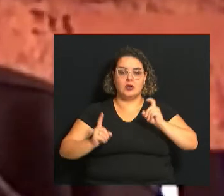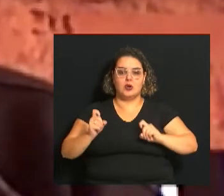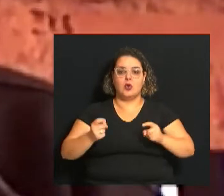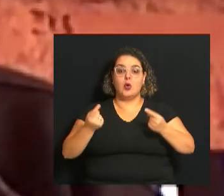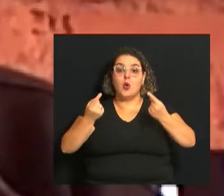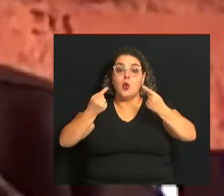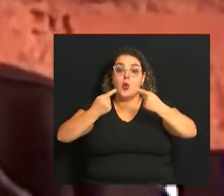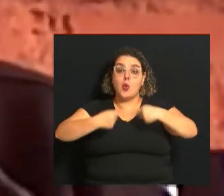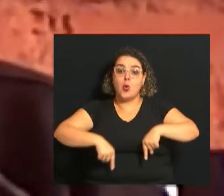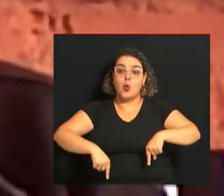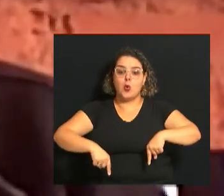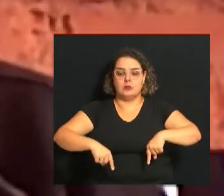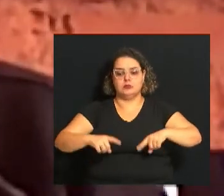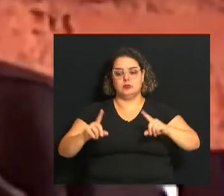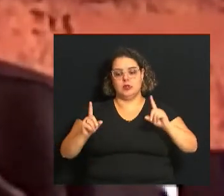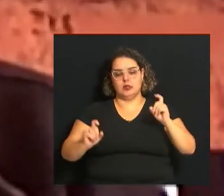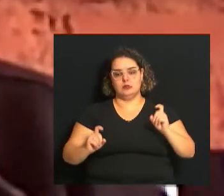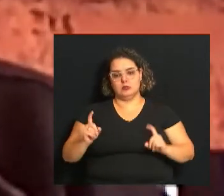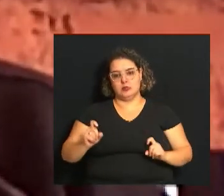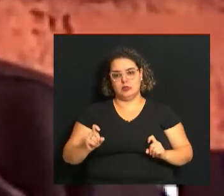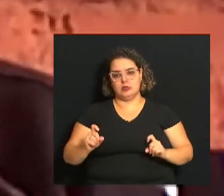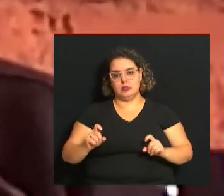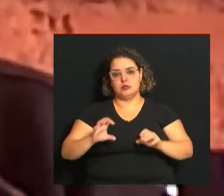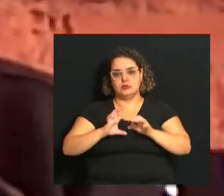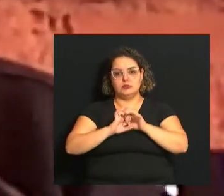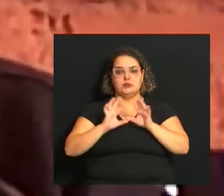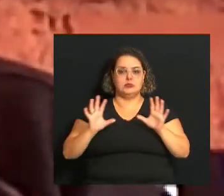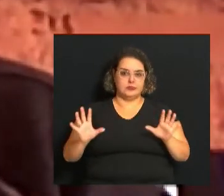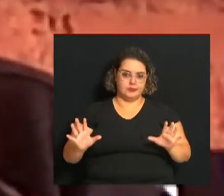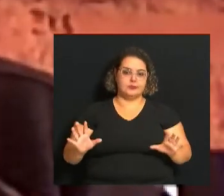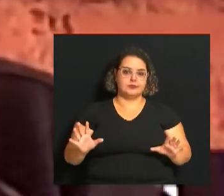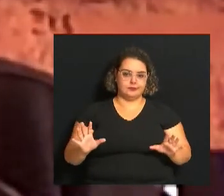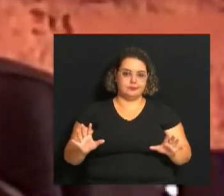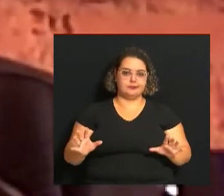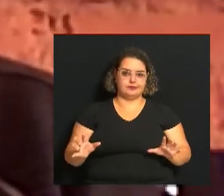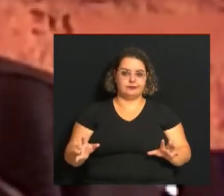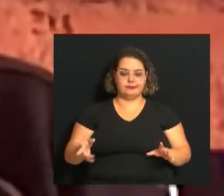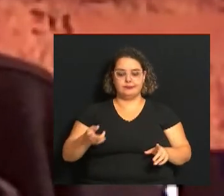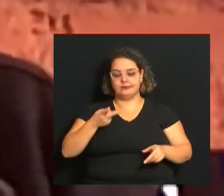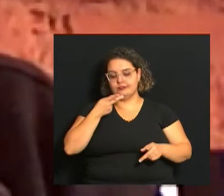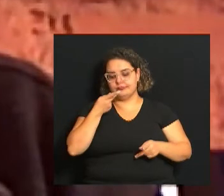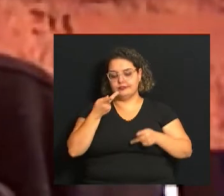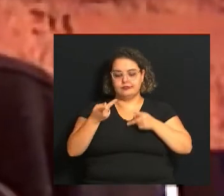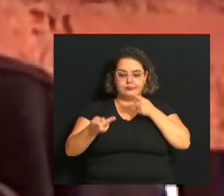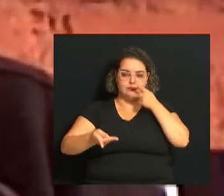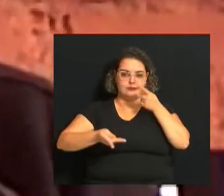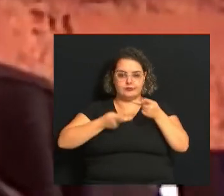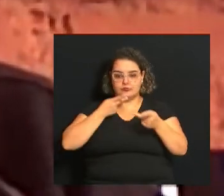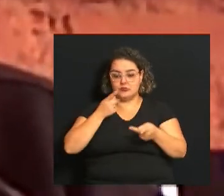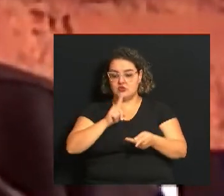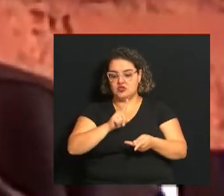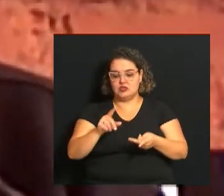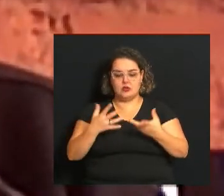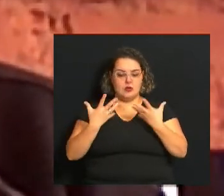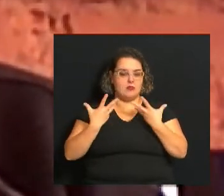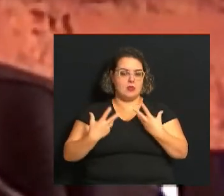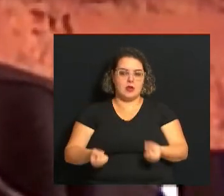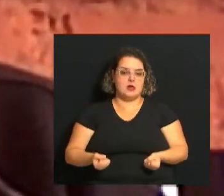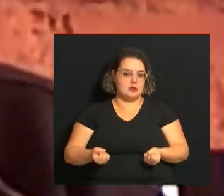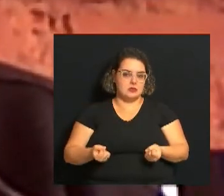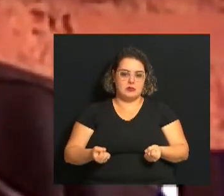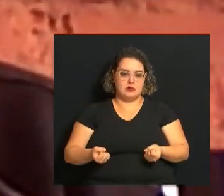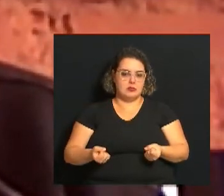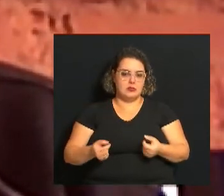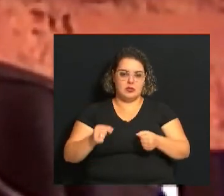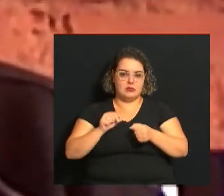liberdade de expressão. Você usar o discurso de intolerância, né, para fazer